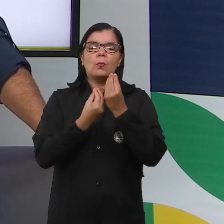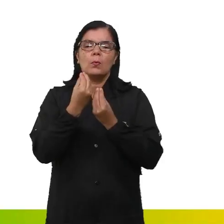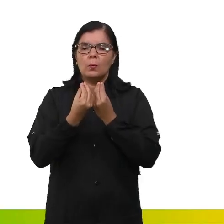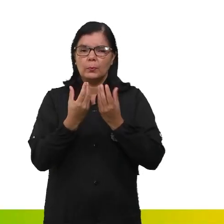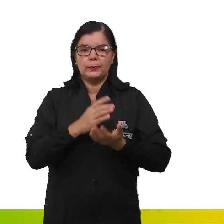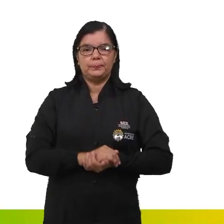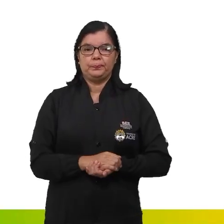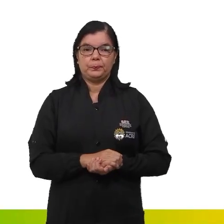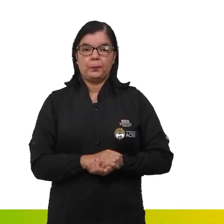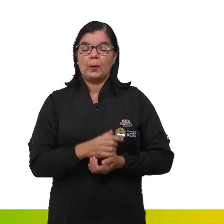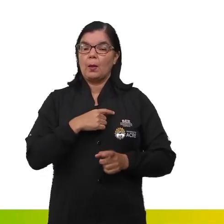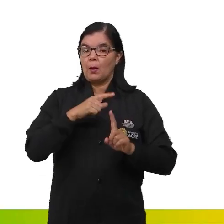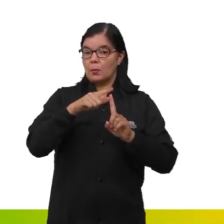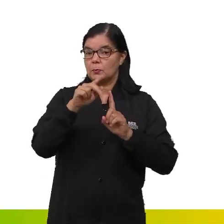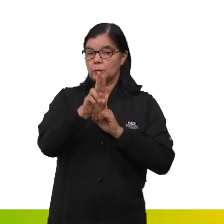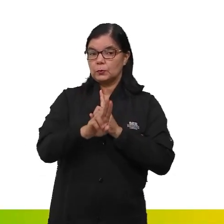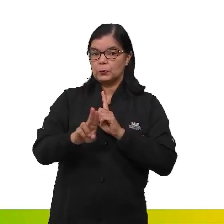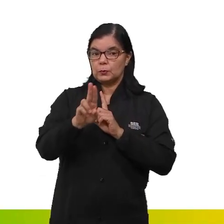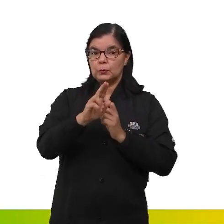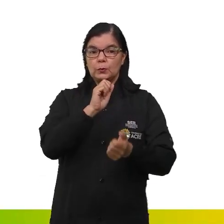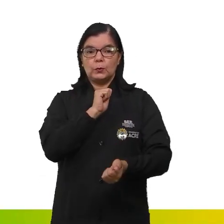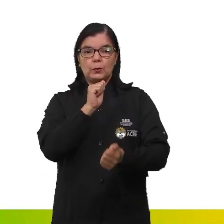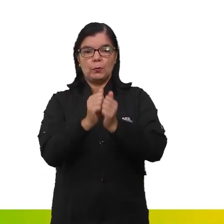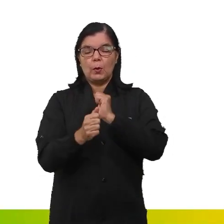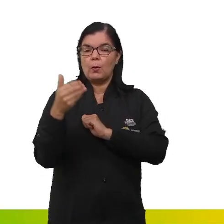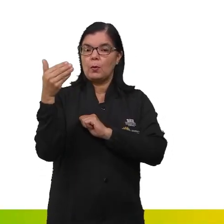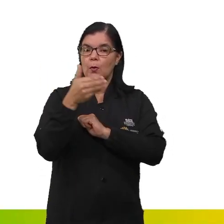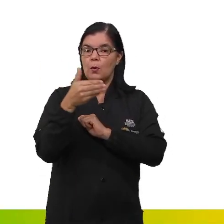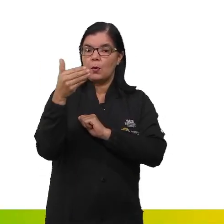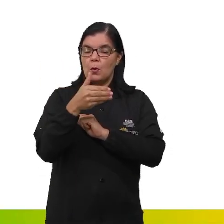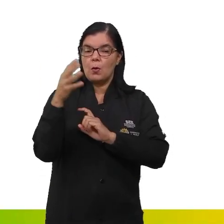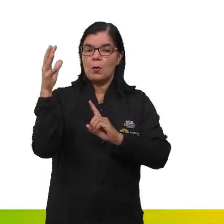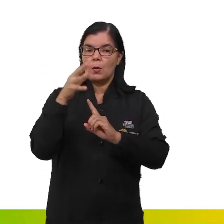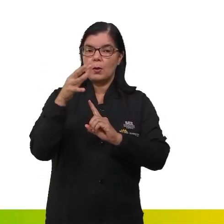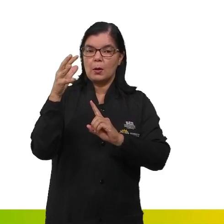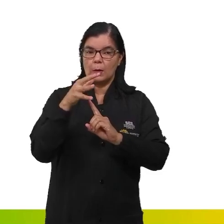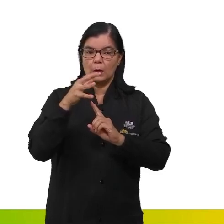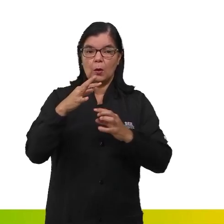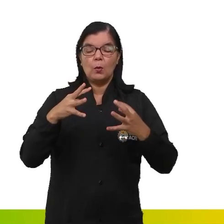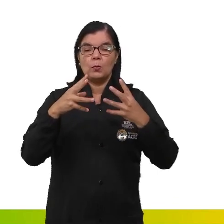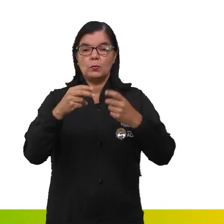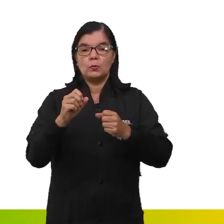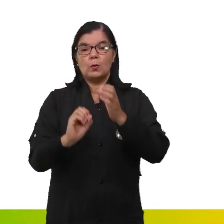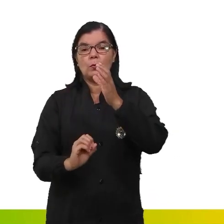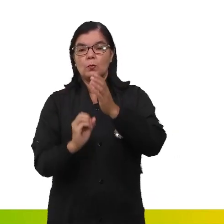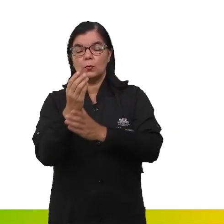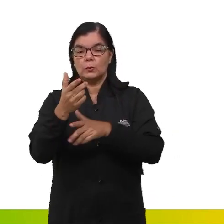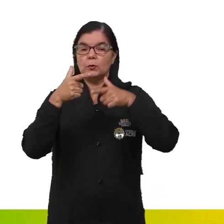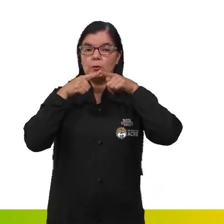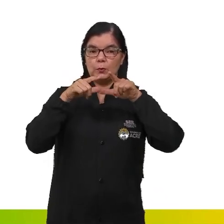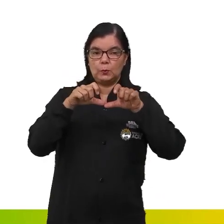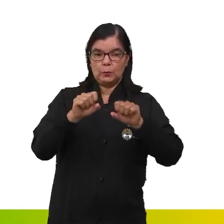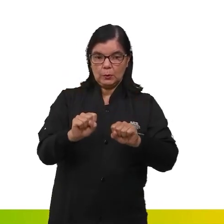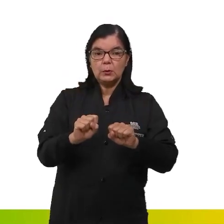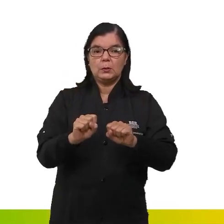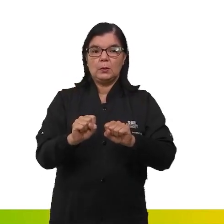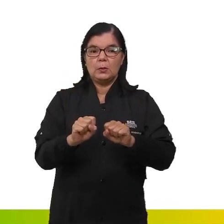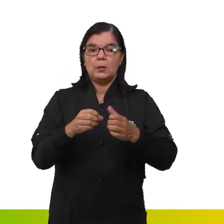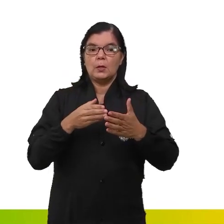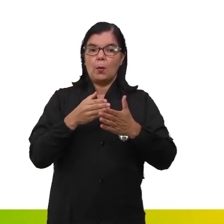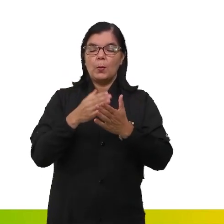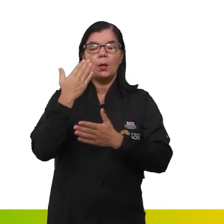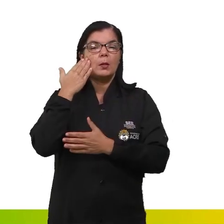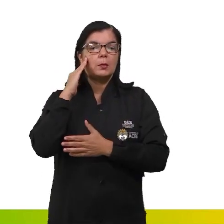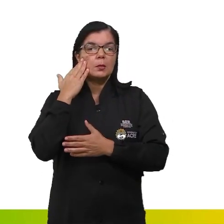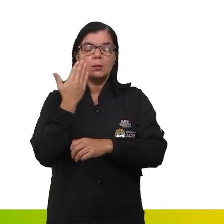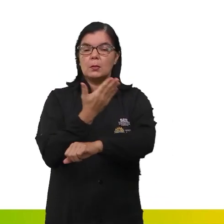aqui, ó. Terminologia utilizada nos esportes é frequentemente influenciada por sua origem linguística, afetando